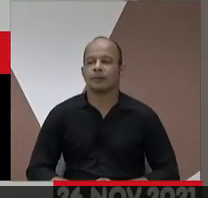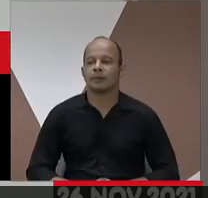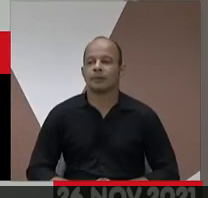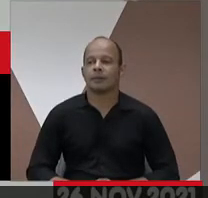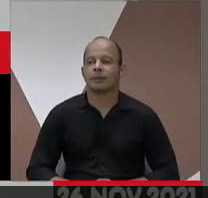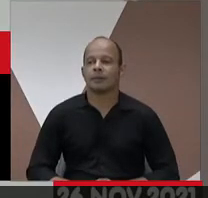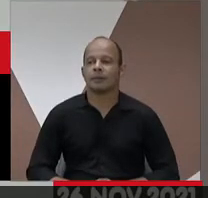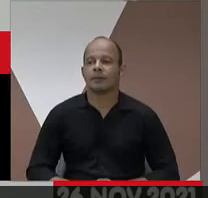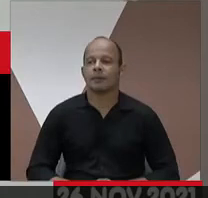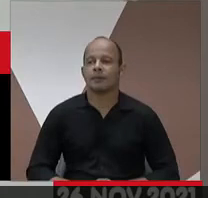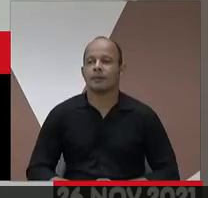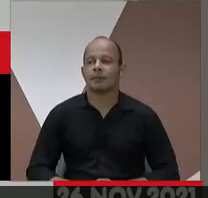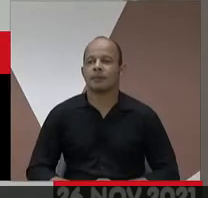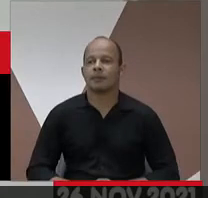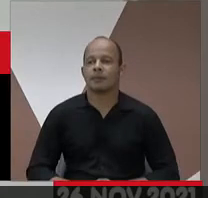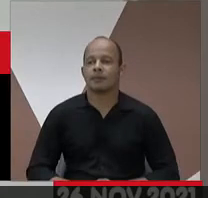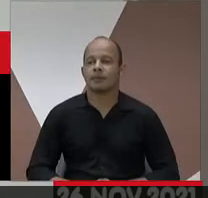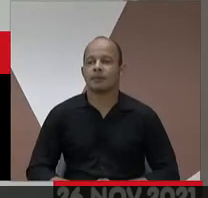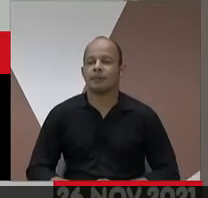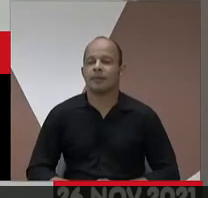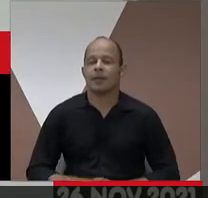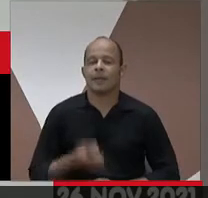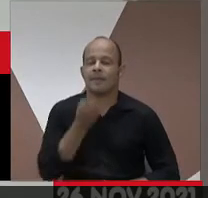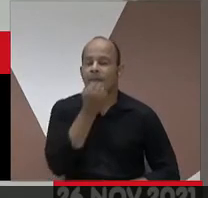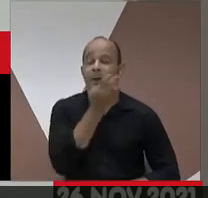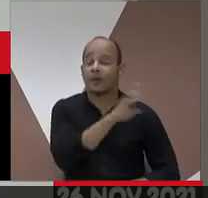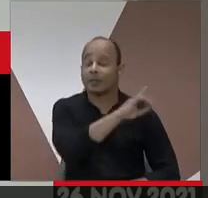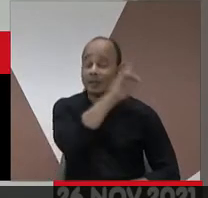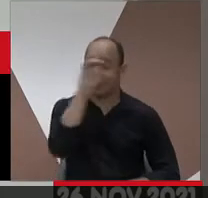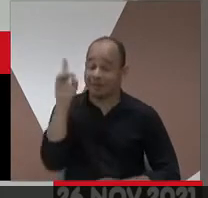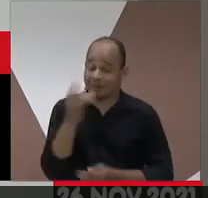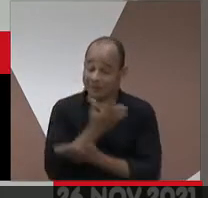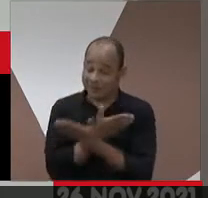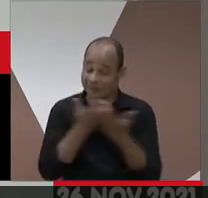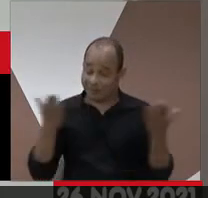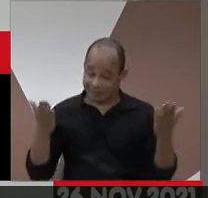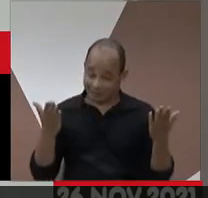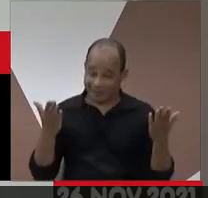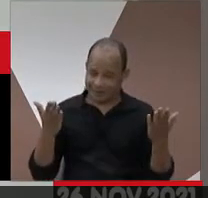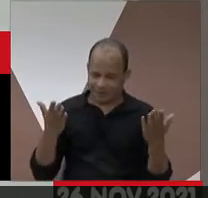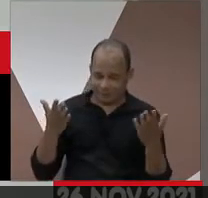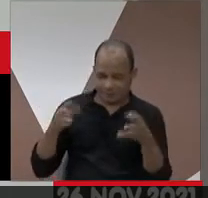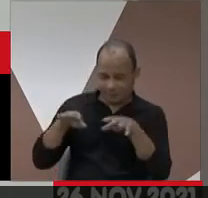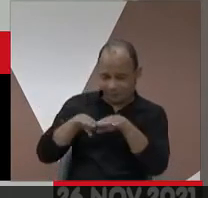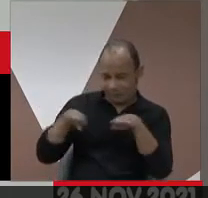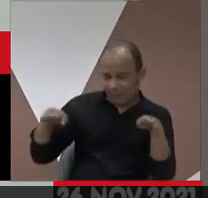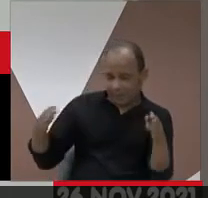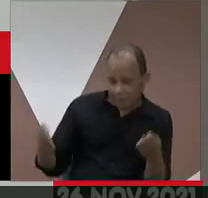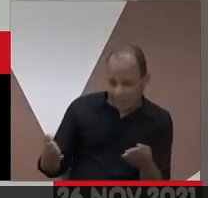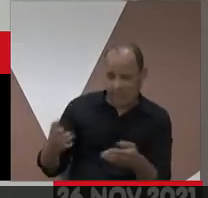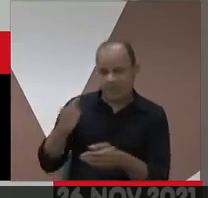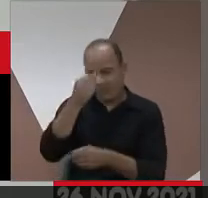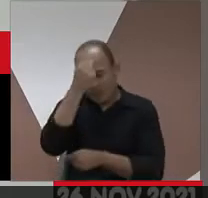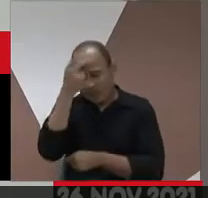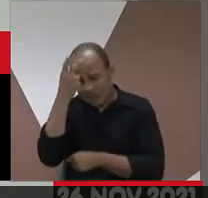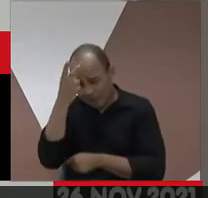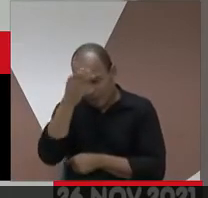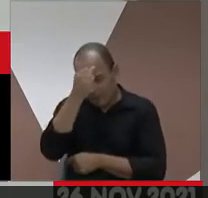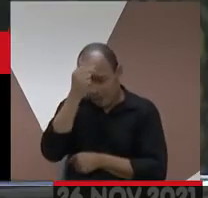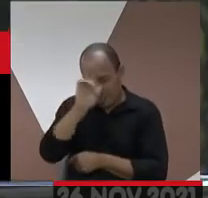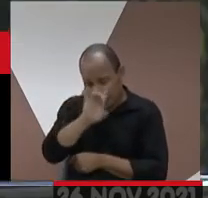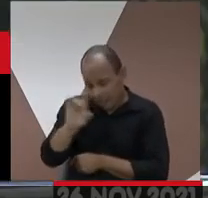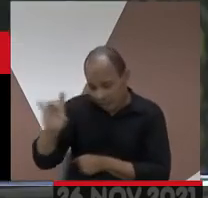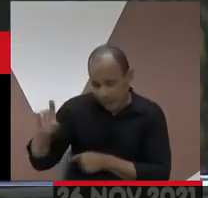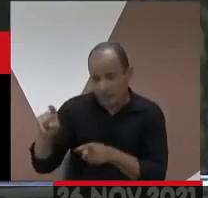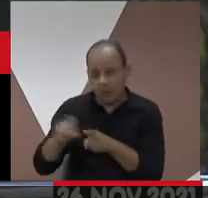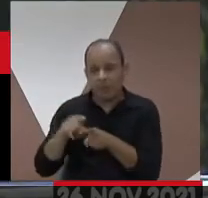Tirar a máscara, fica mais fácil. Bom dia a todos, bom dia à mesa, prefeitos, prefeitas, parlamentares